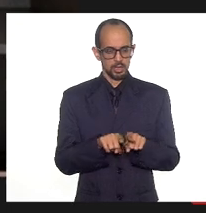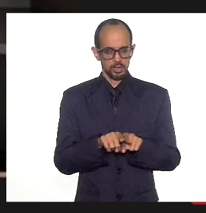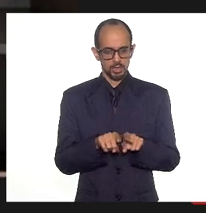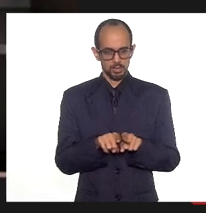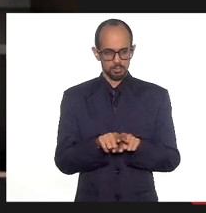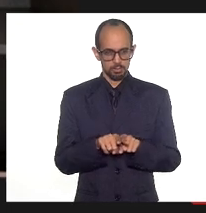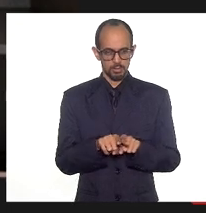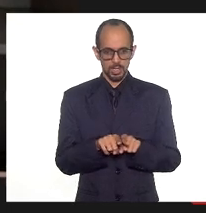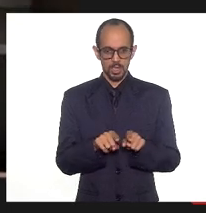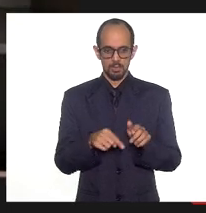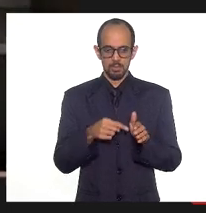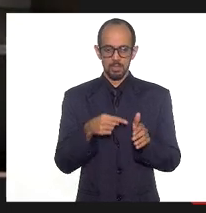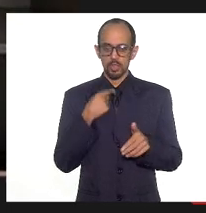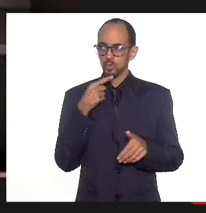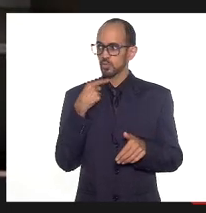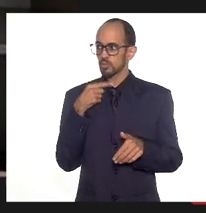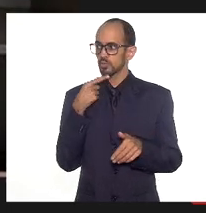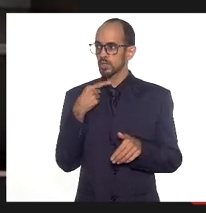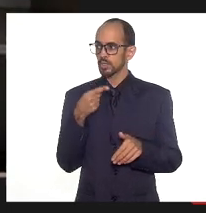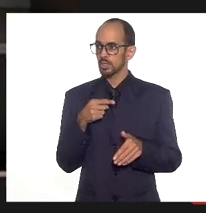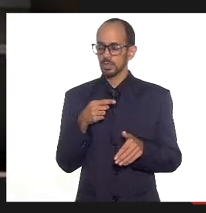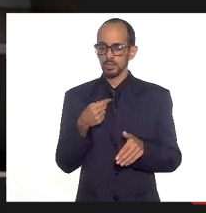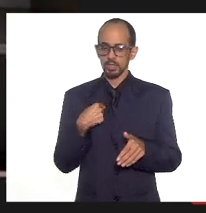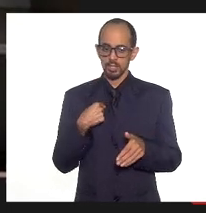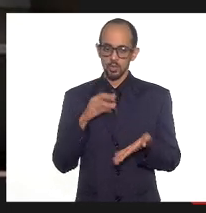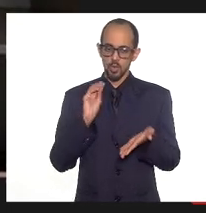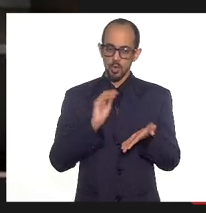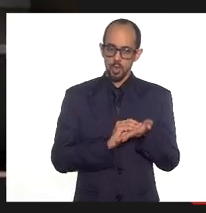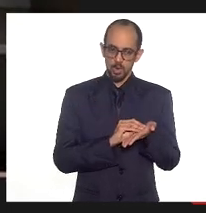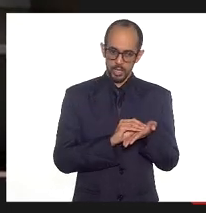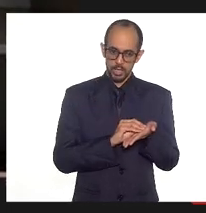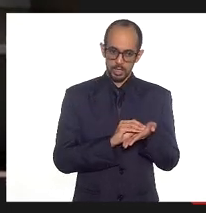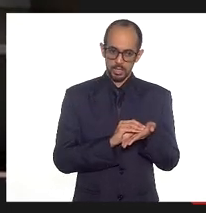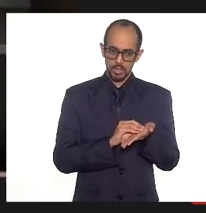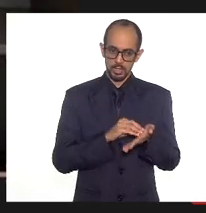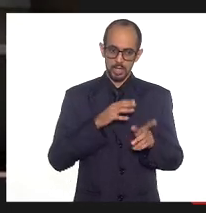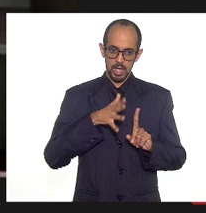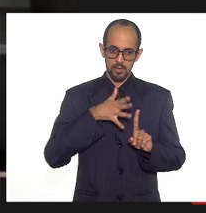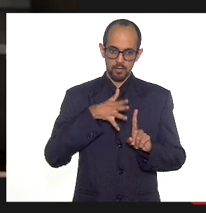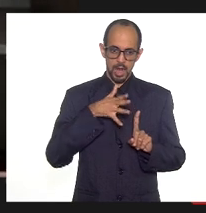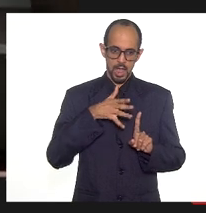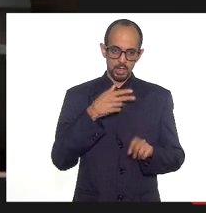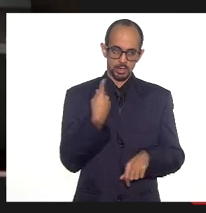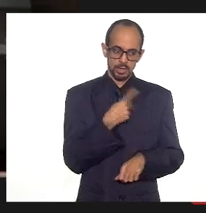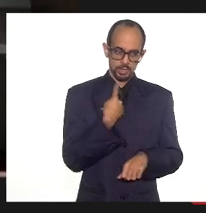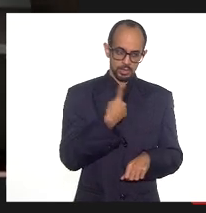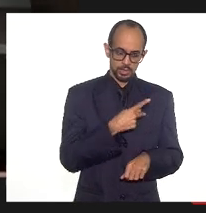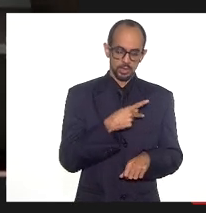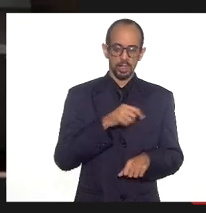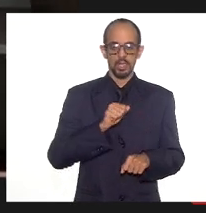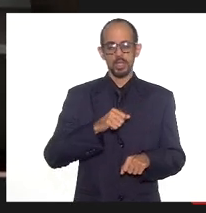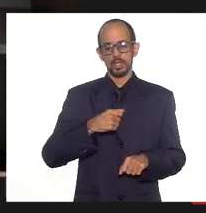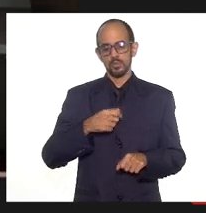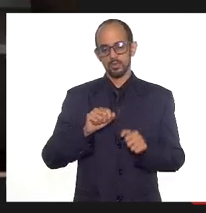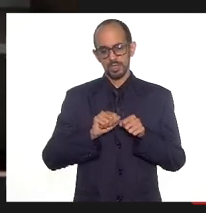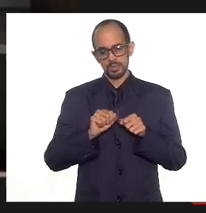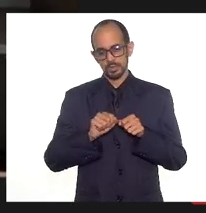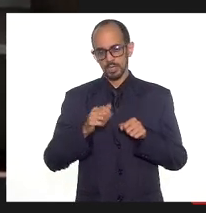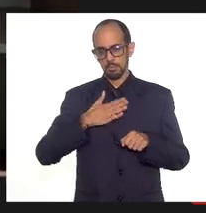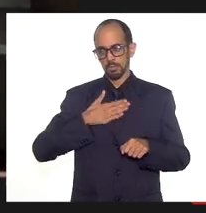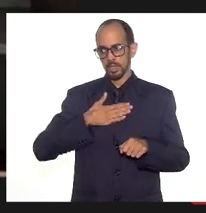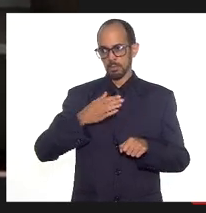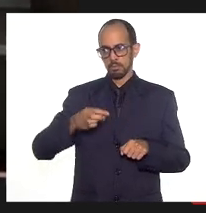eu coloquei, né, que a fala dele novamente me remetia à memória à reunião que